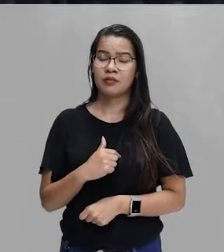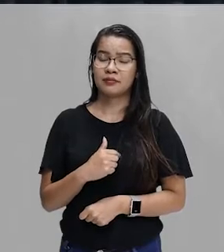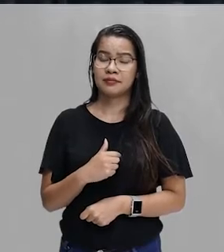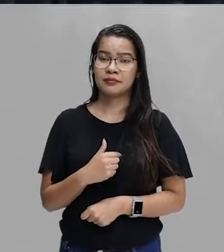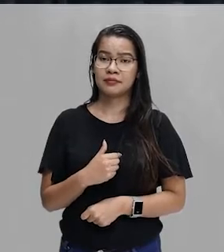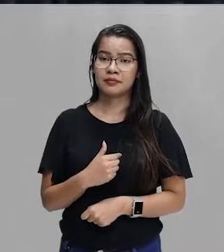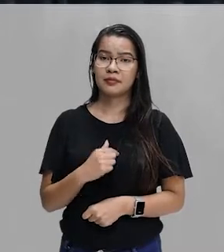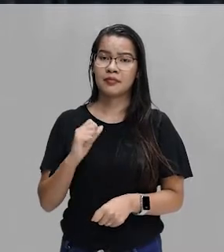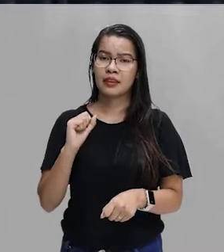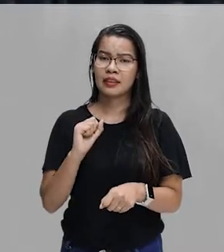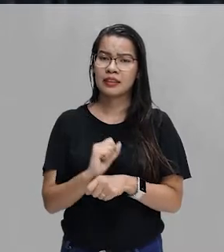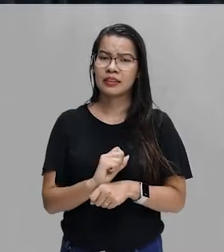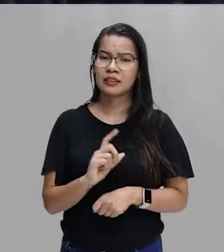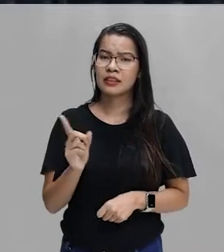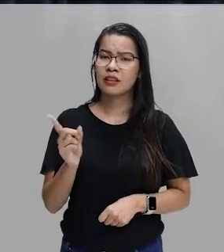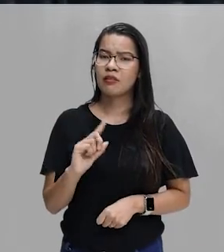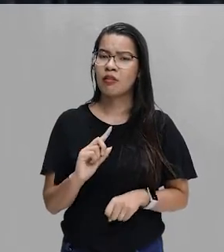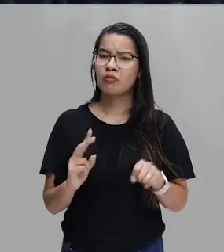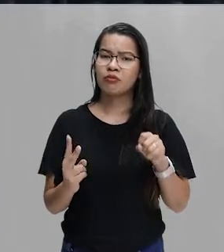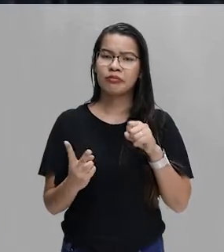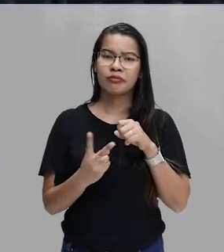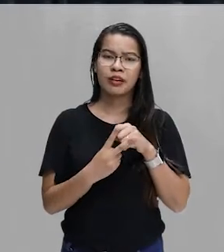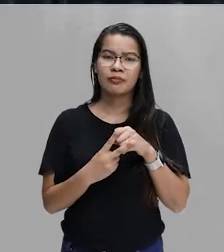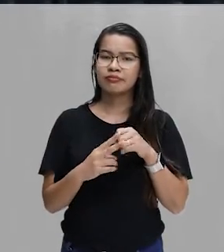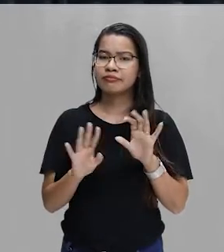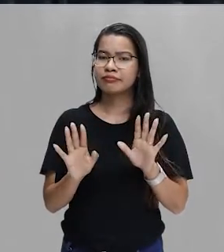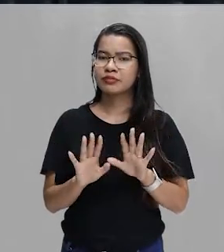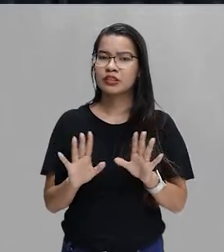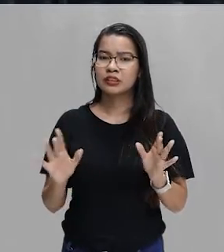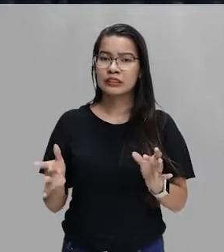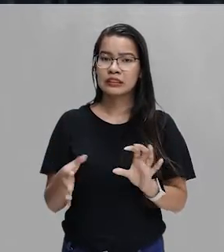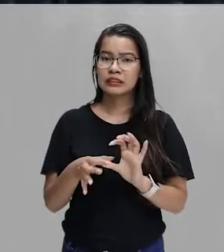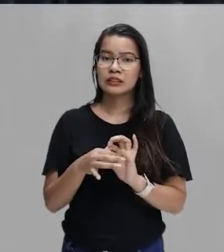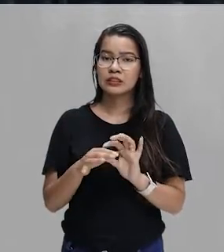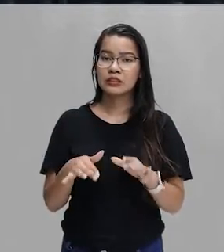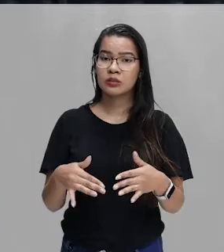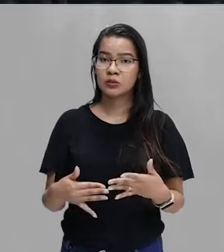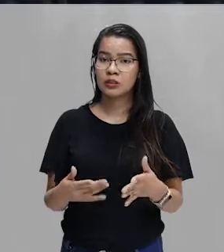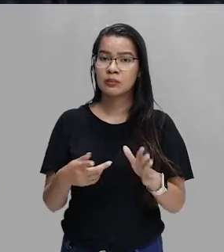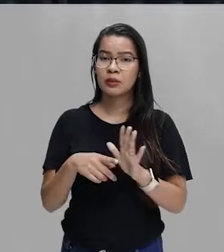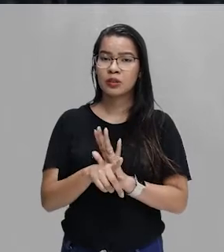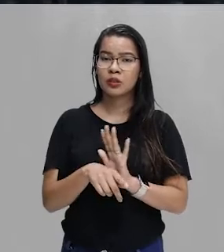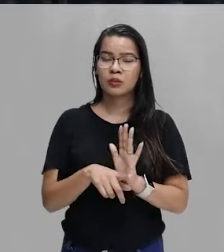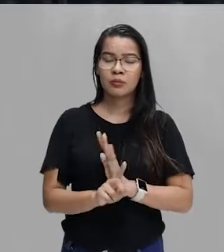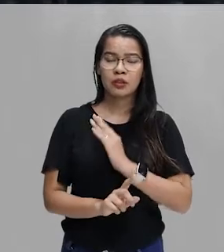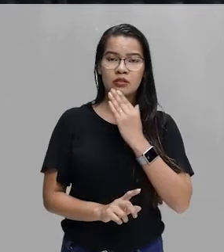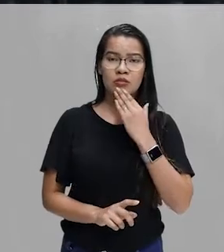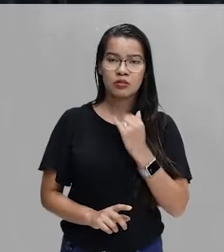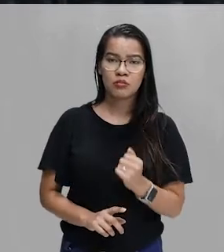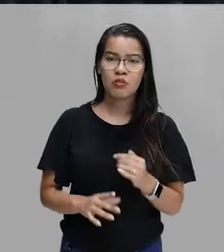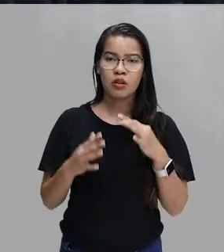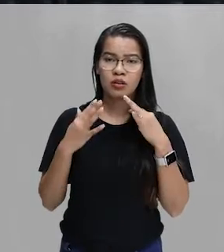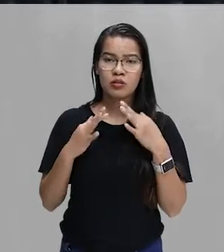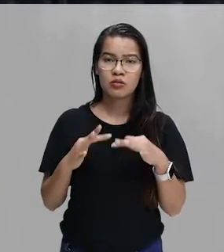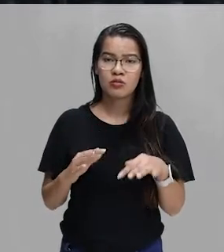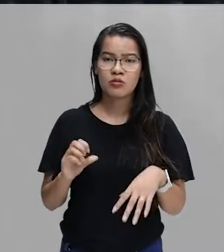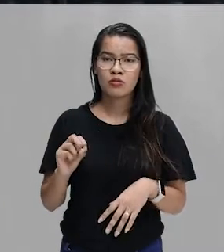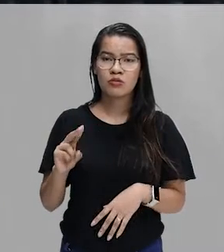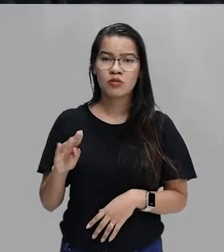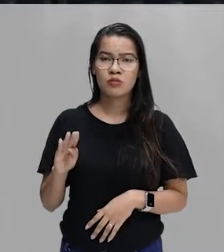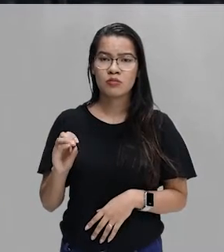espero. Esperar não é um verbo de ligação. Então, quando a questão pedir uma oração